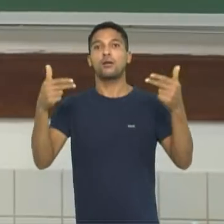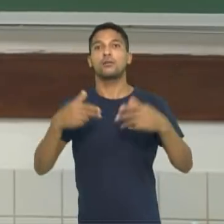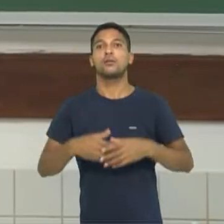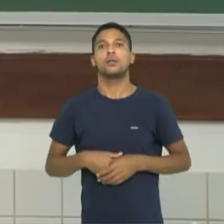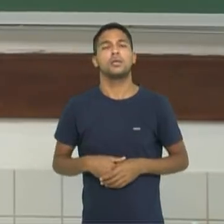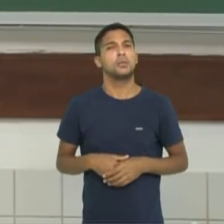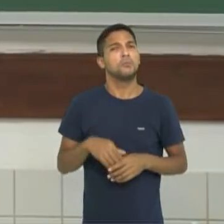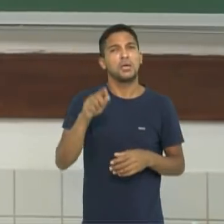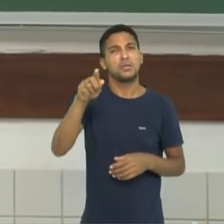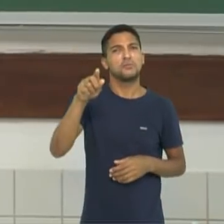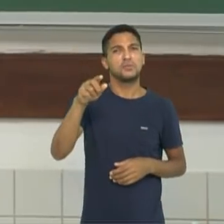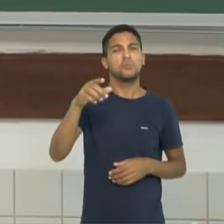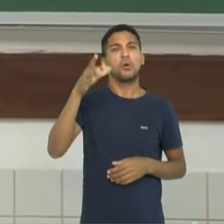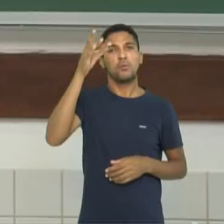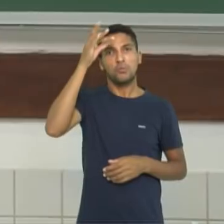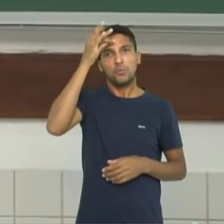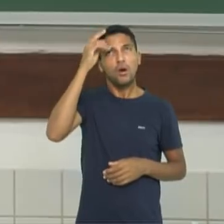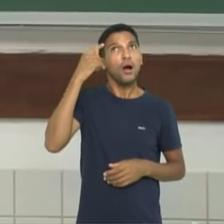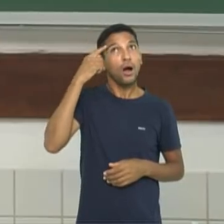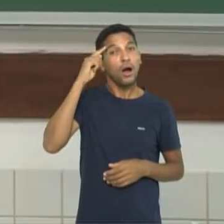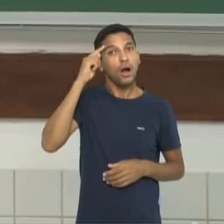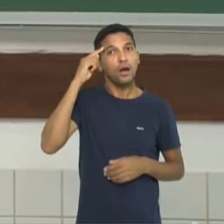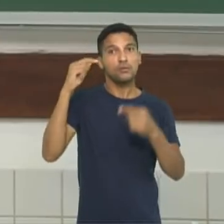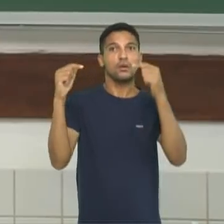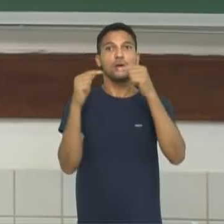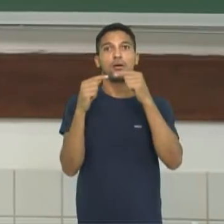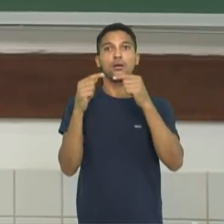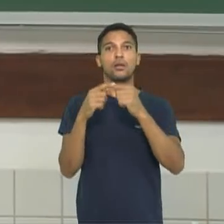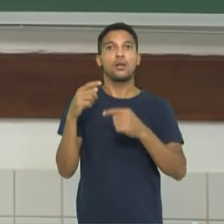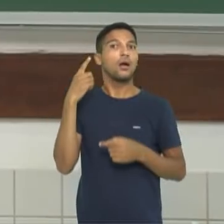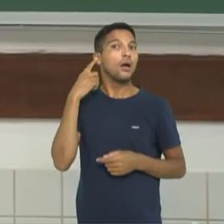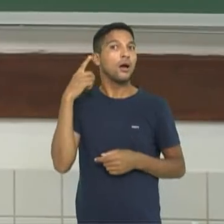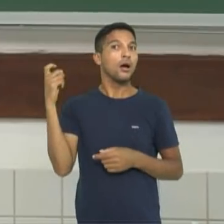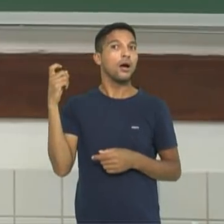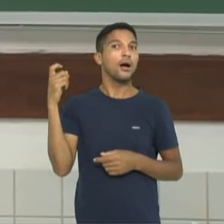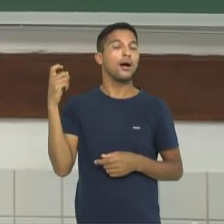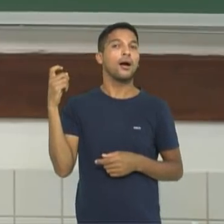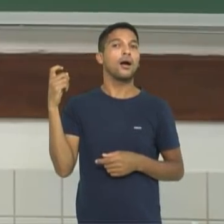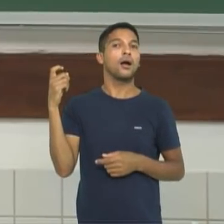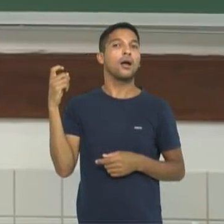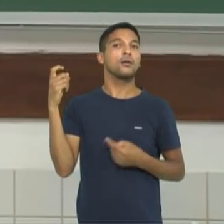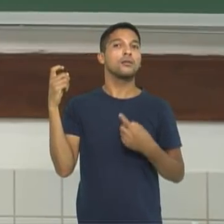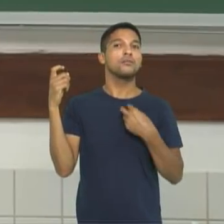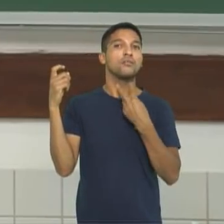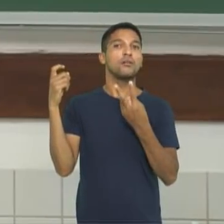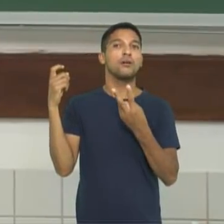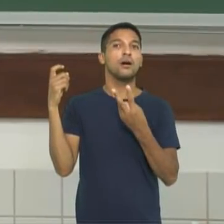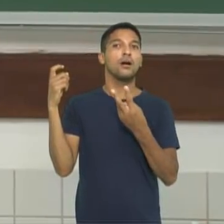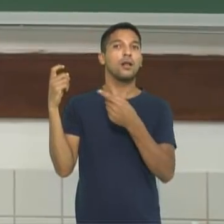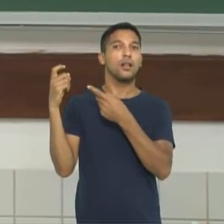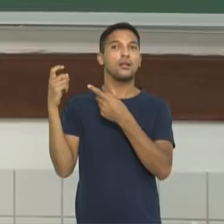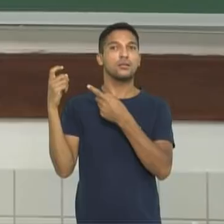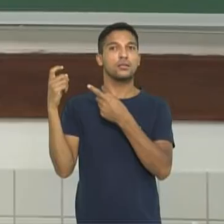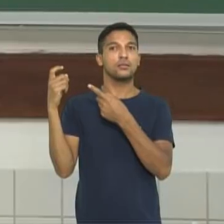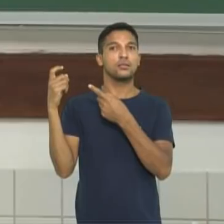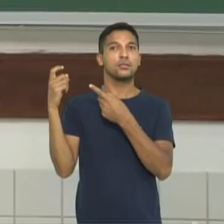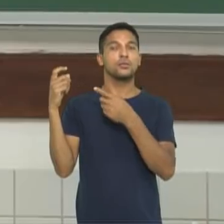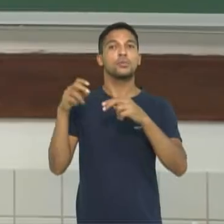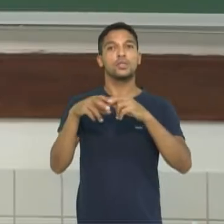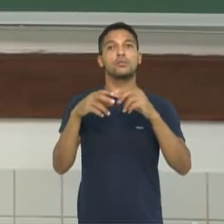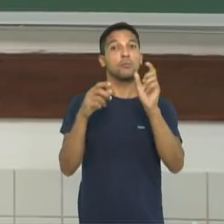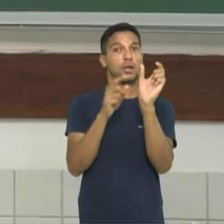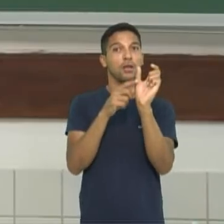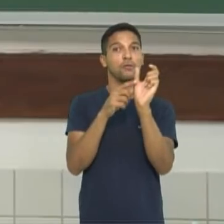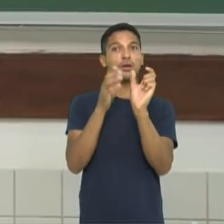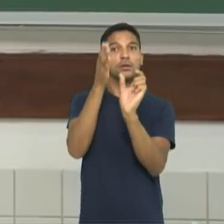fone de ouvido, é por meio do fone que vocês conseguem ouvir vozes, né? Então quando a gente tem essa palavra aí, que é um